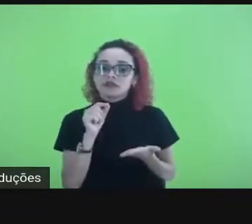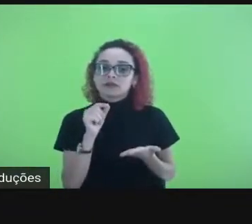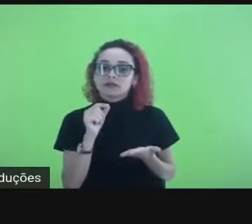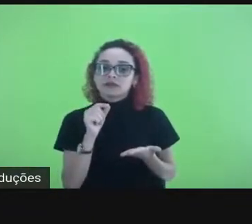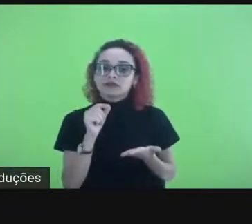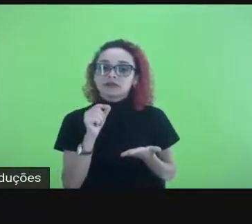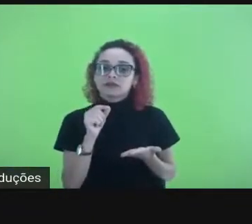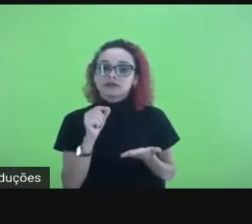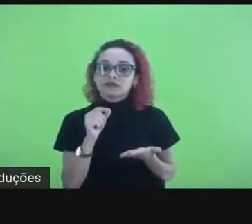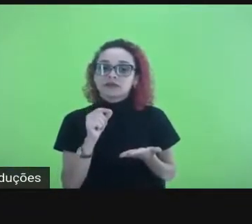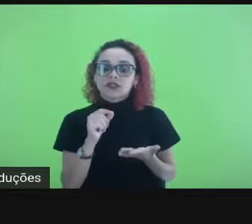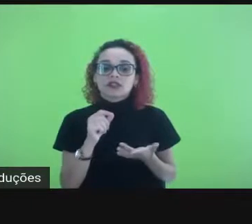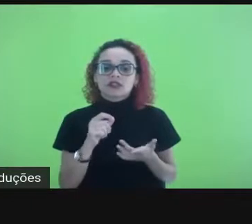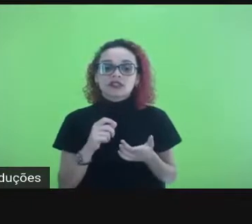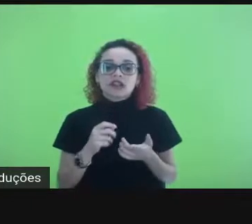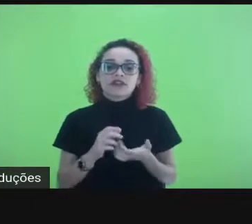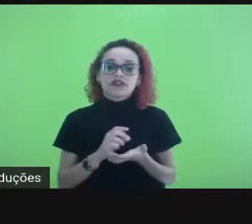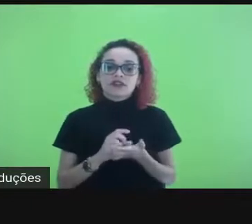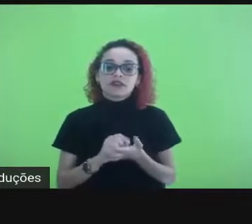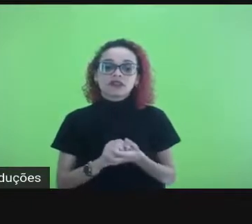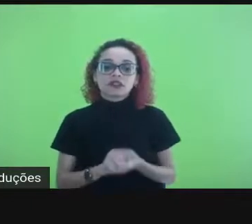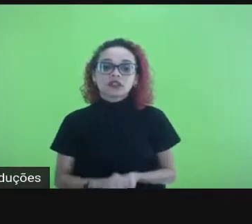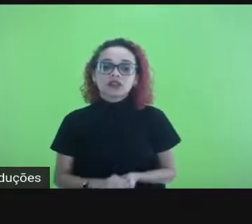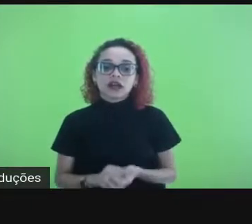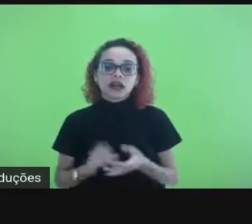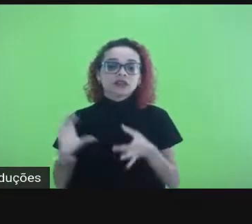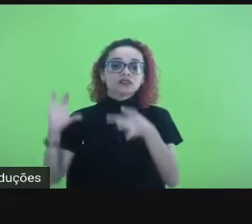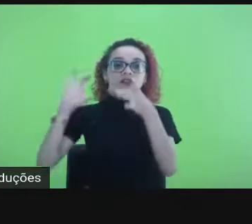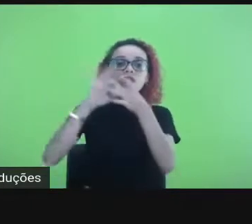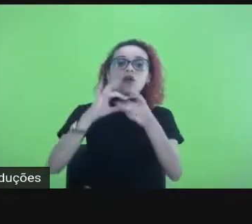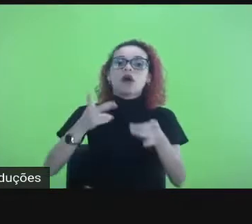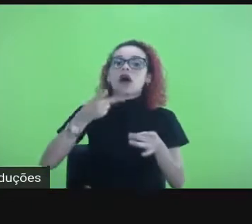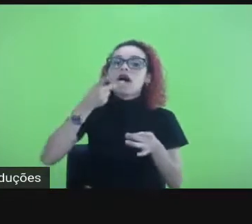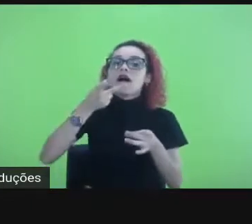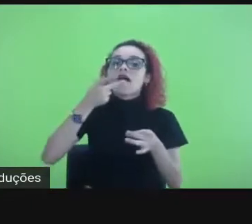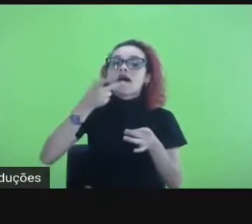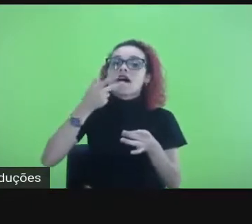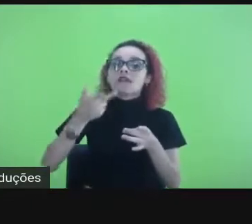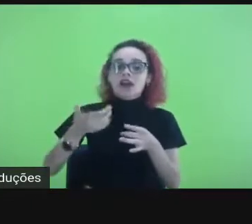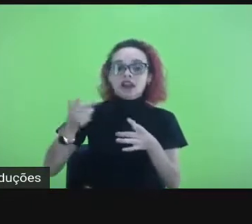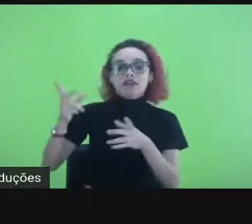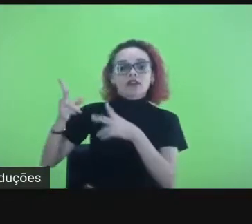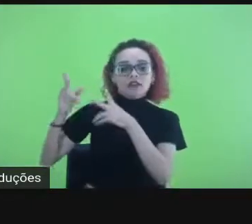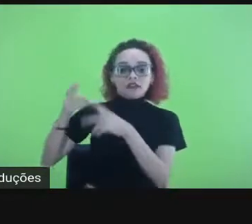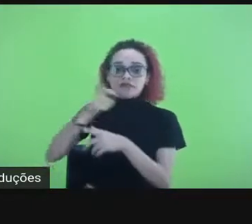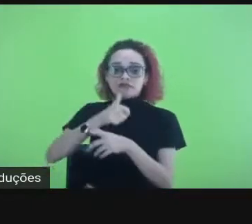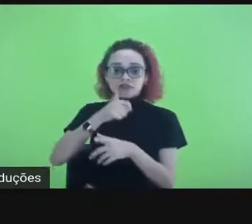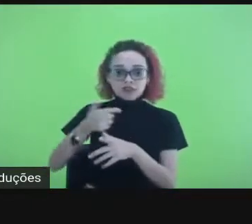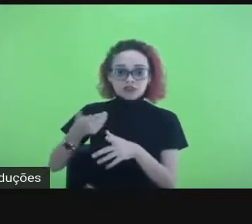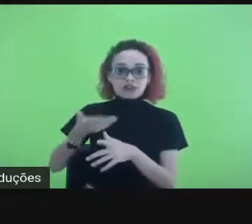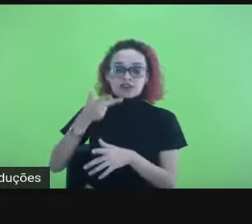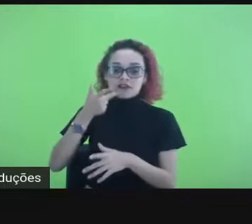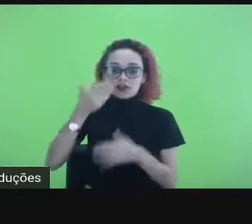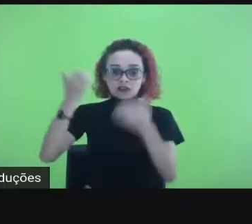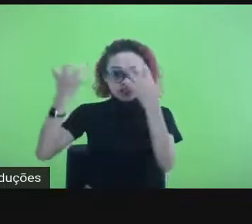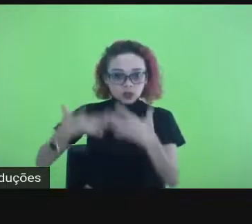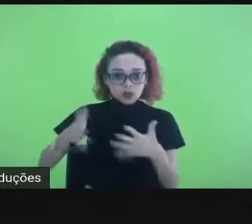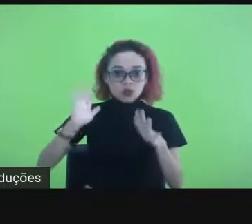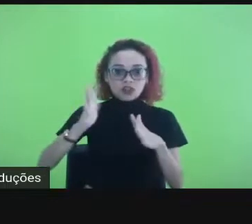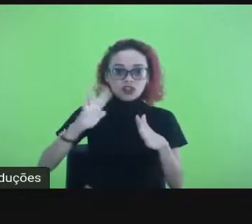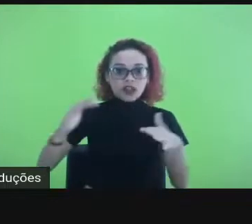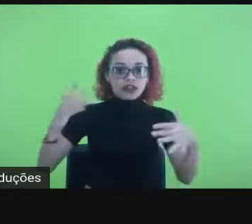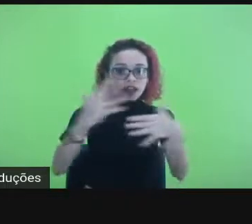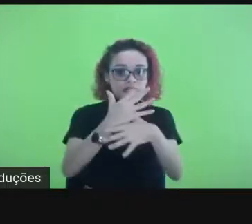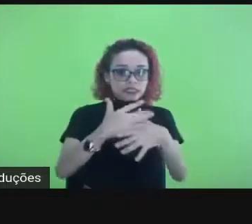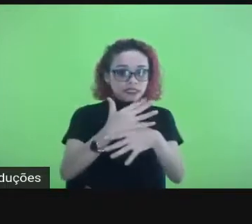também fazendo referência à fala da Joyce, que muito me contempla, né, a respeito dessa cidade que